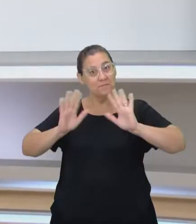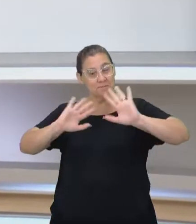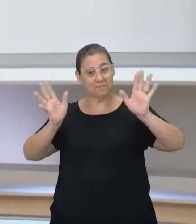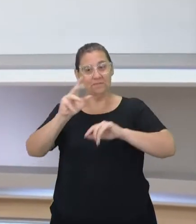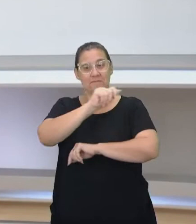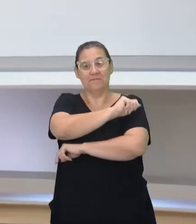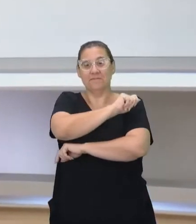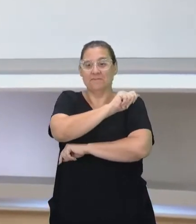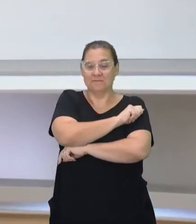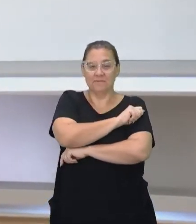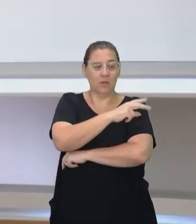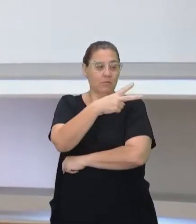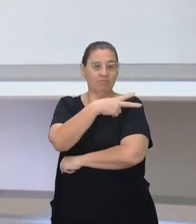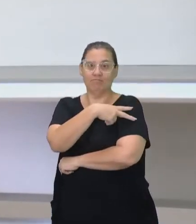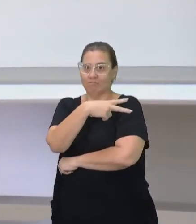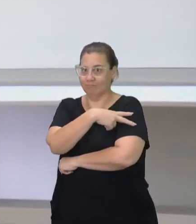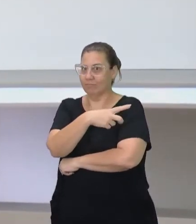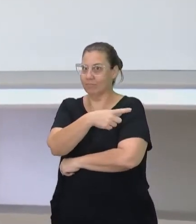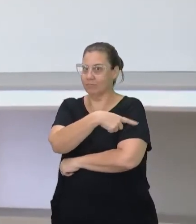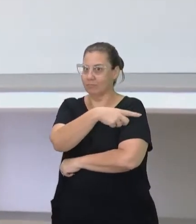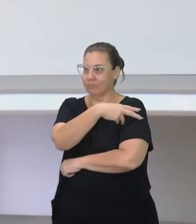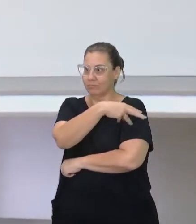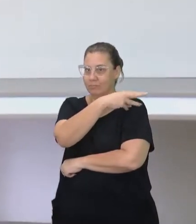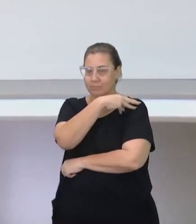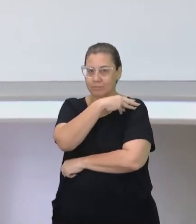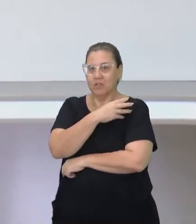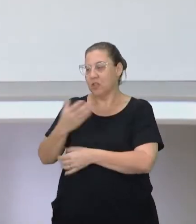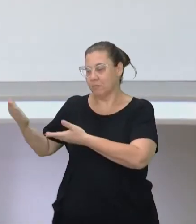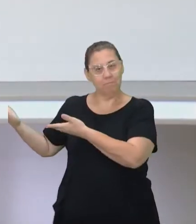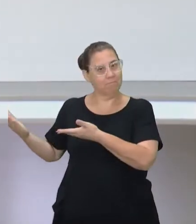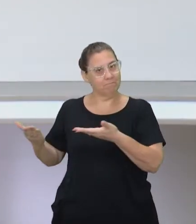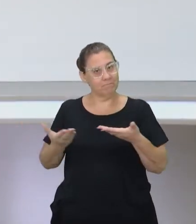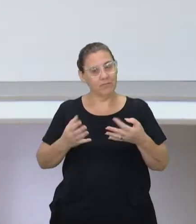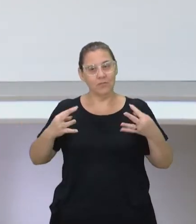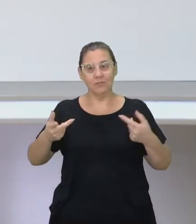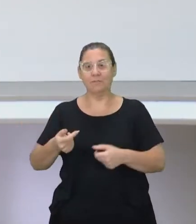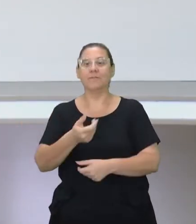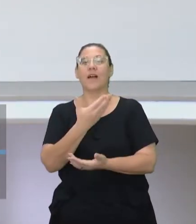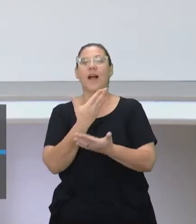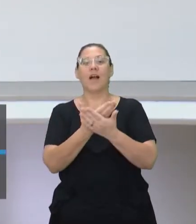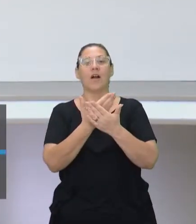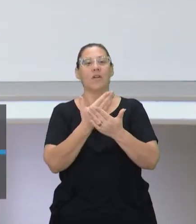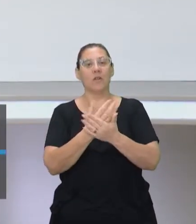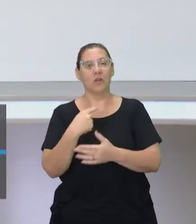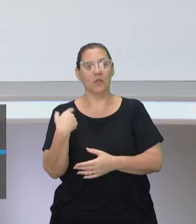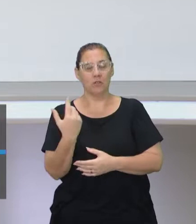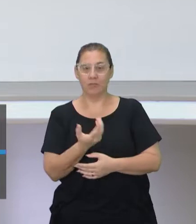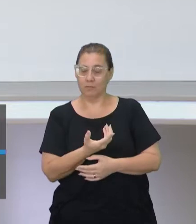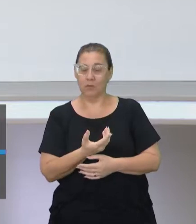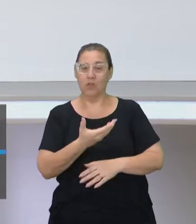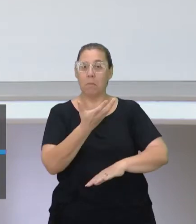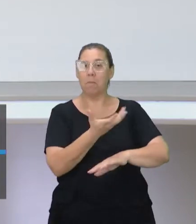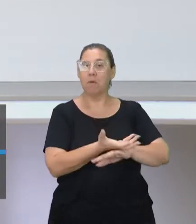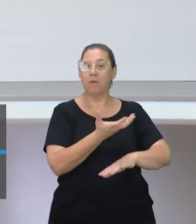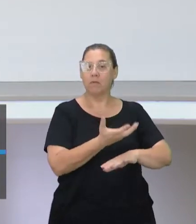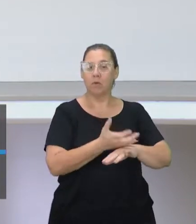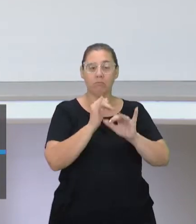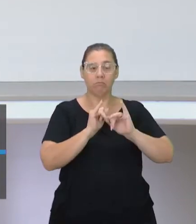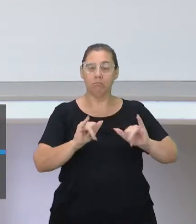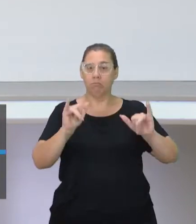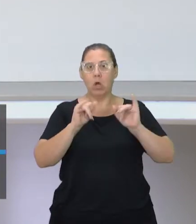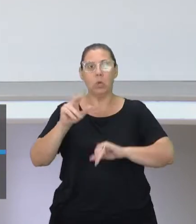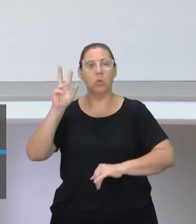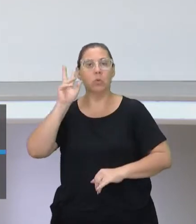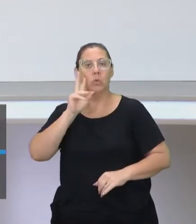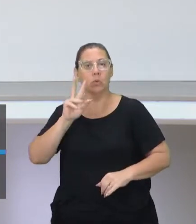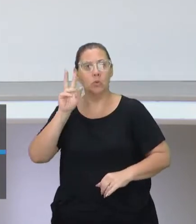Olá, estudantes da segunda série do ensino médio. Sejam bem-vindos a mais uma aula do nosso componente, as narrativas